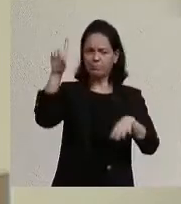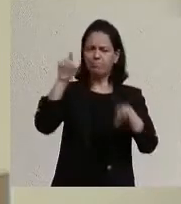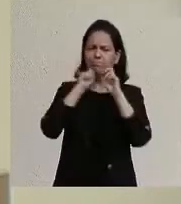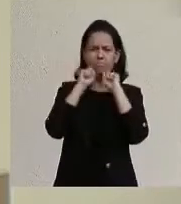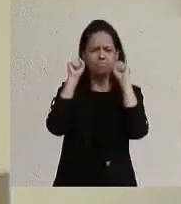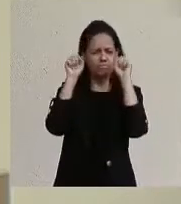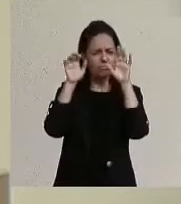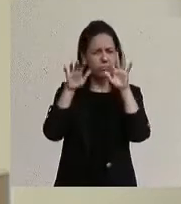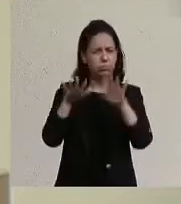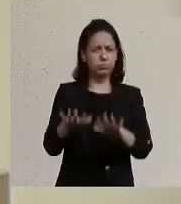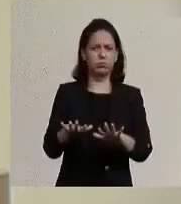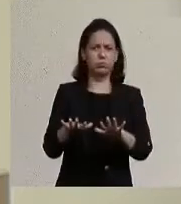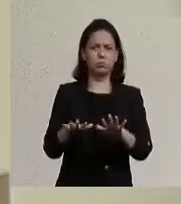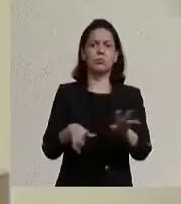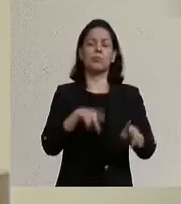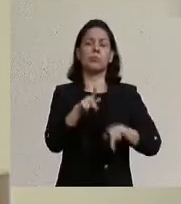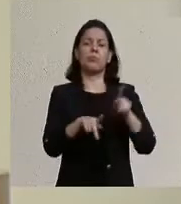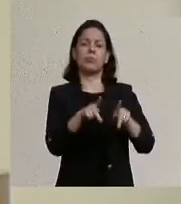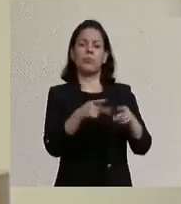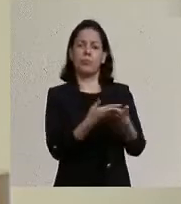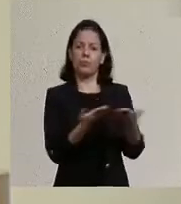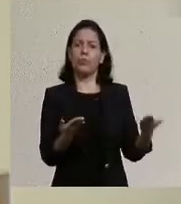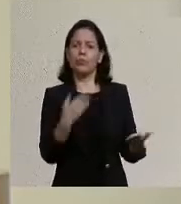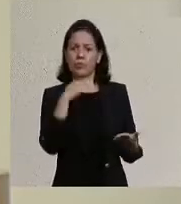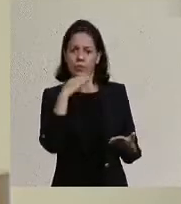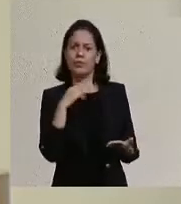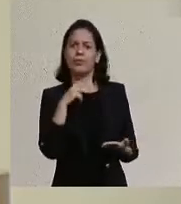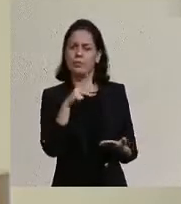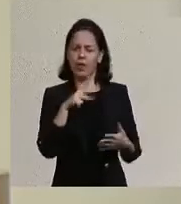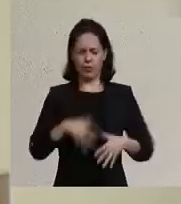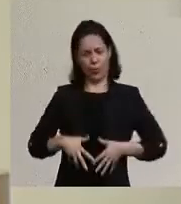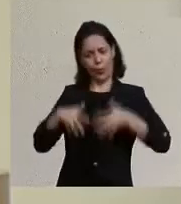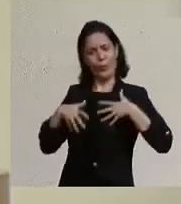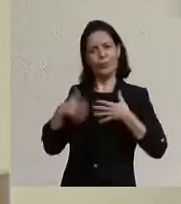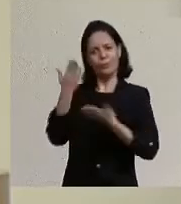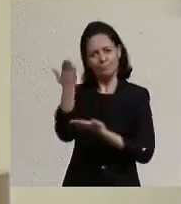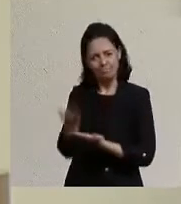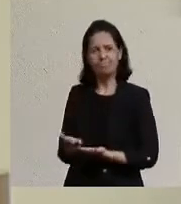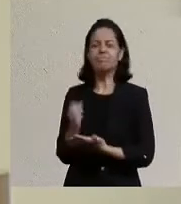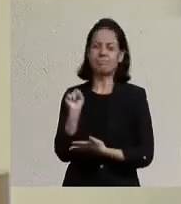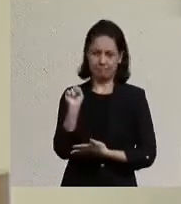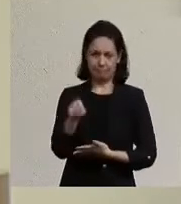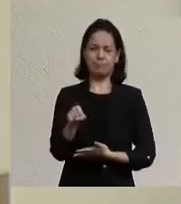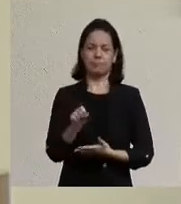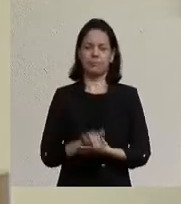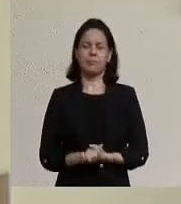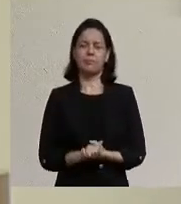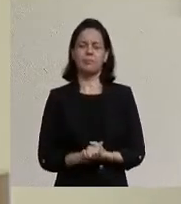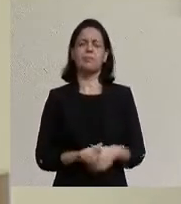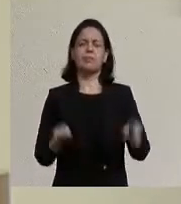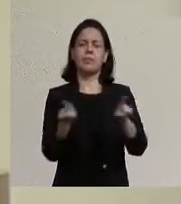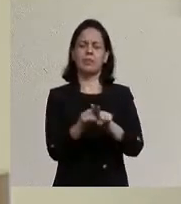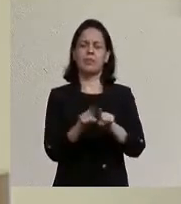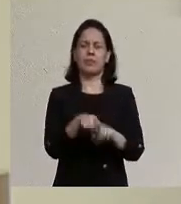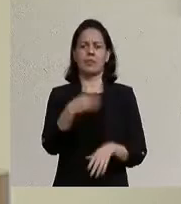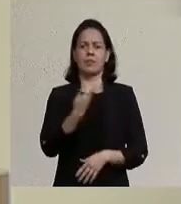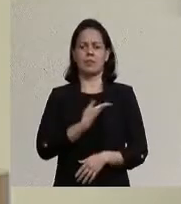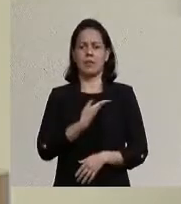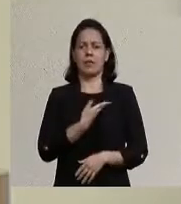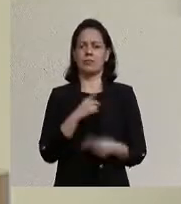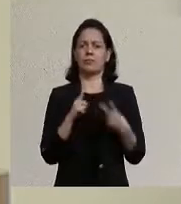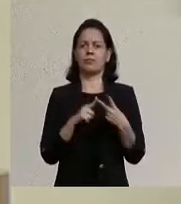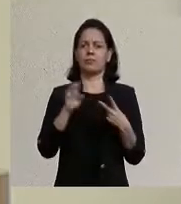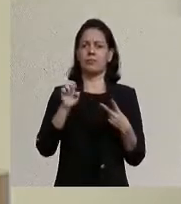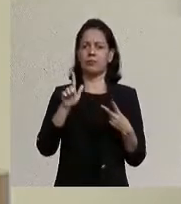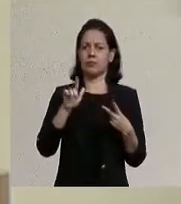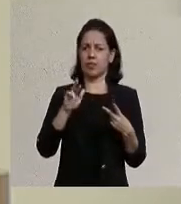abençoe a população de Santana de Parnaíba tem orgulho do Senhor e quero falar para o meu amigo também Wesley